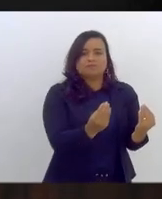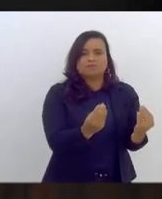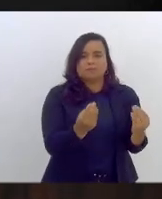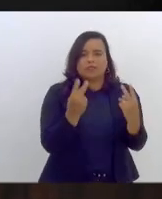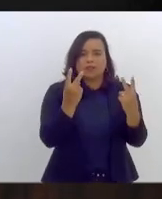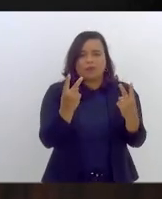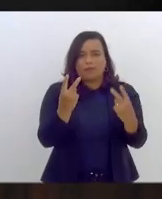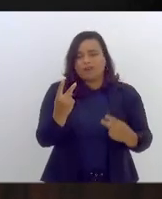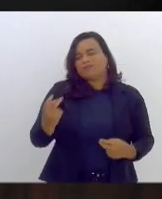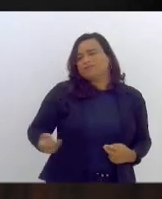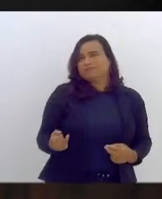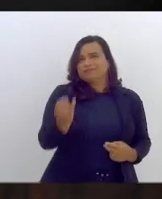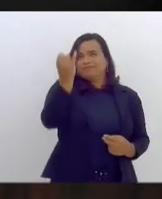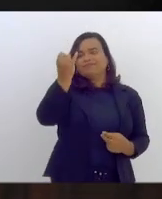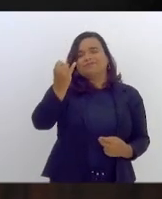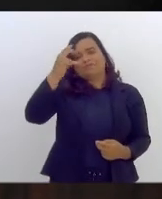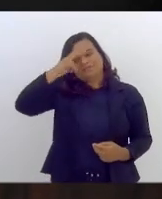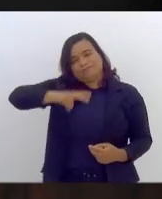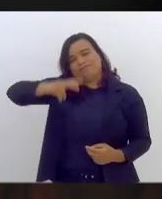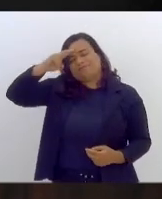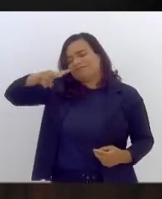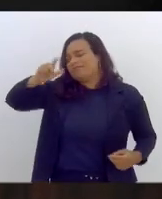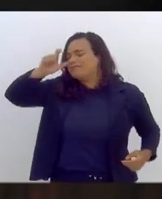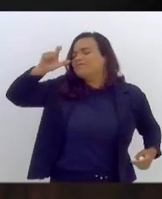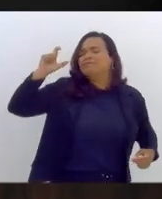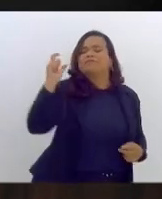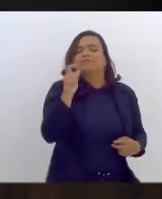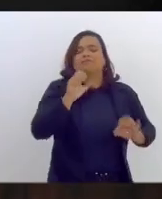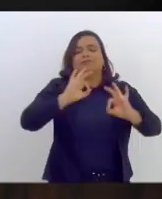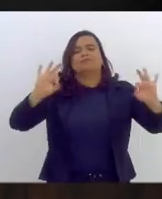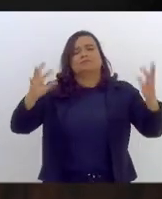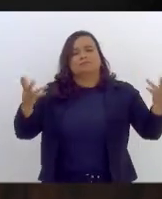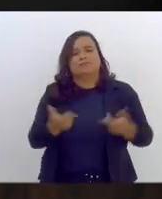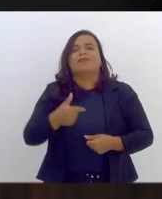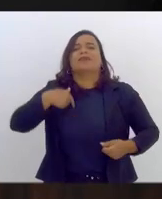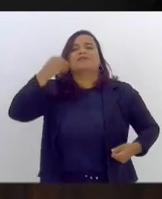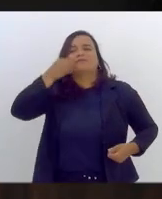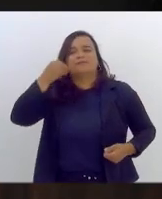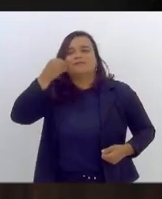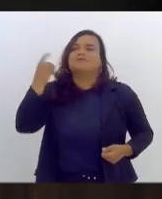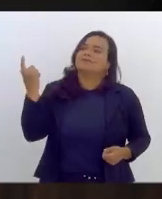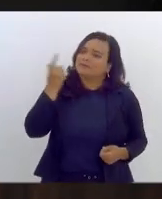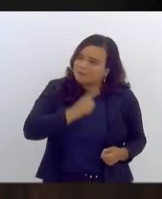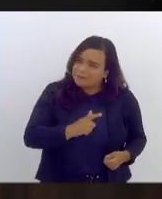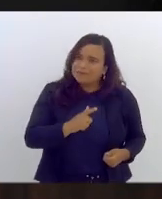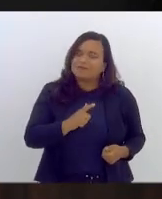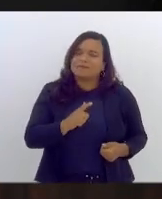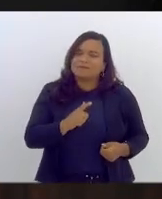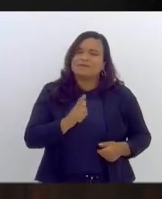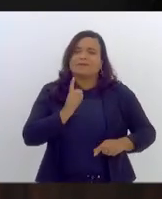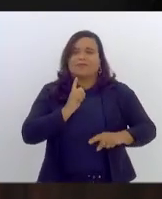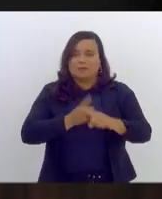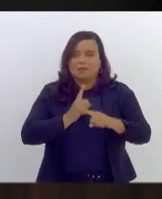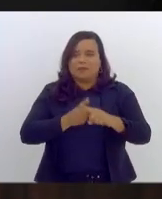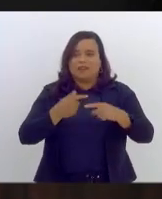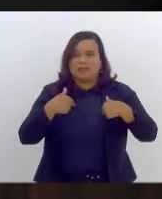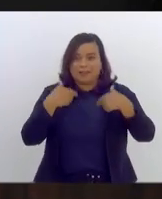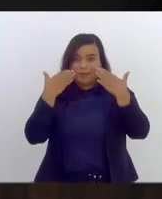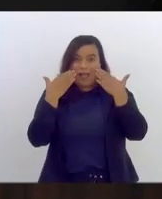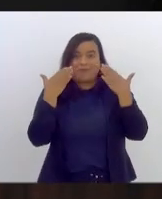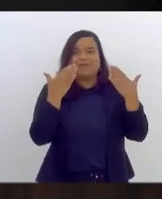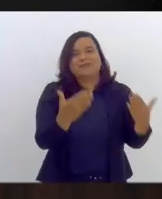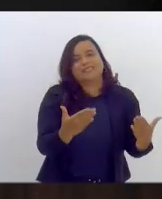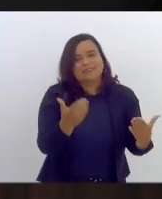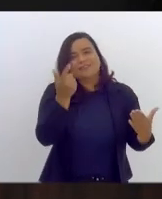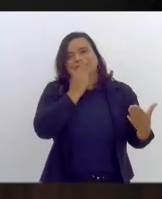dois gigantes de uma trajetória muito interessante que eu pude experimentar, porque eu apresentei